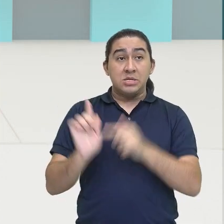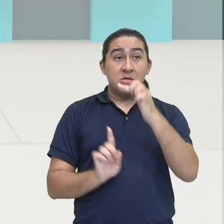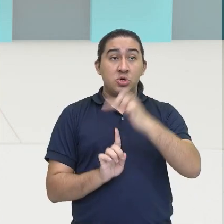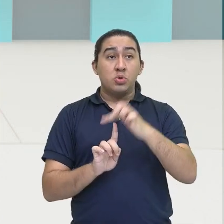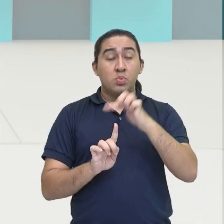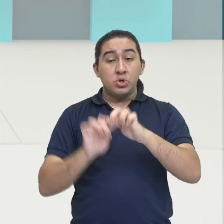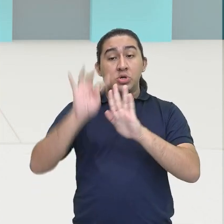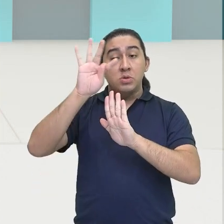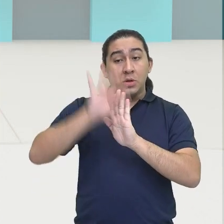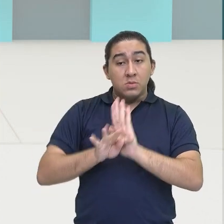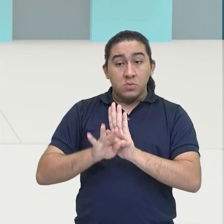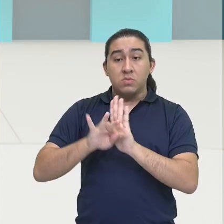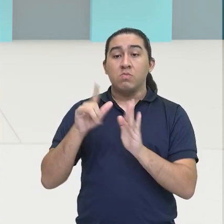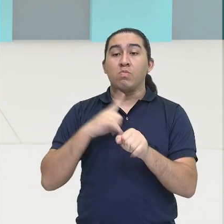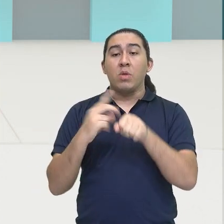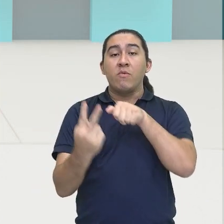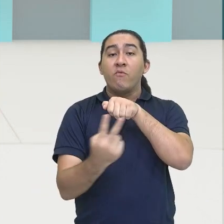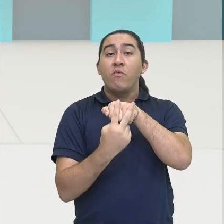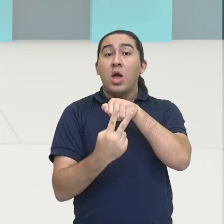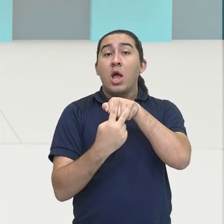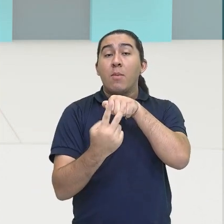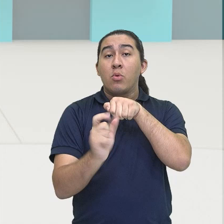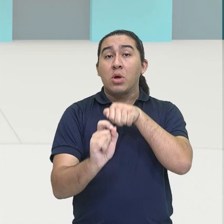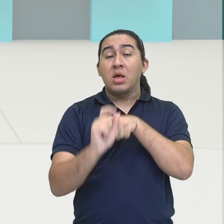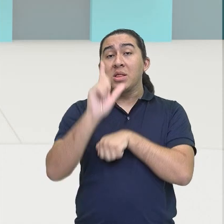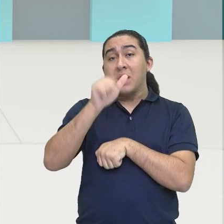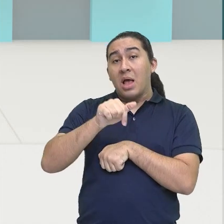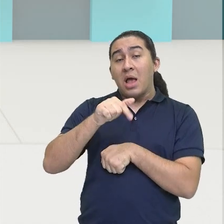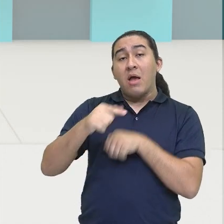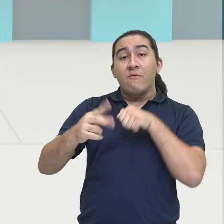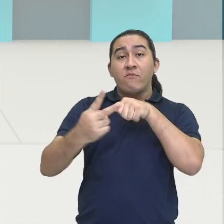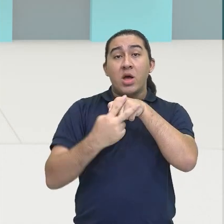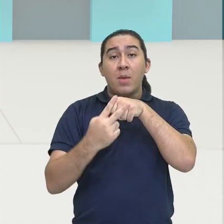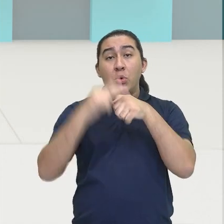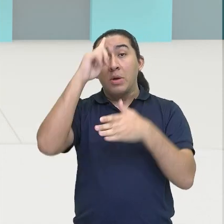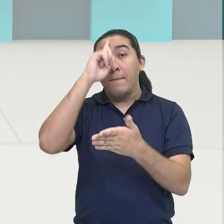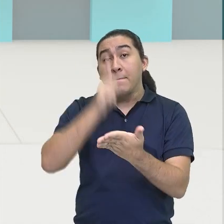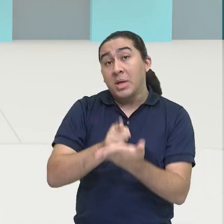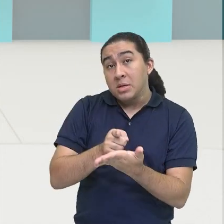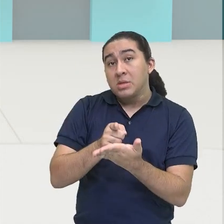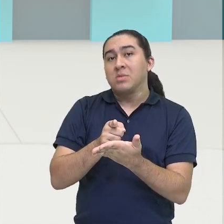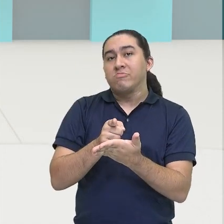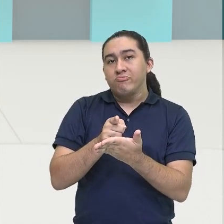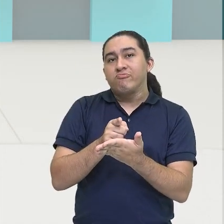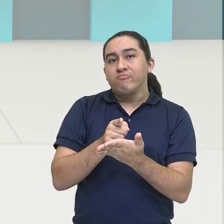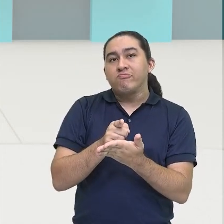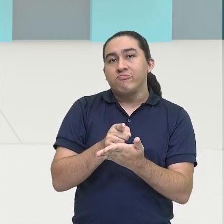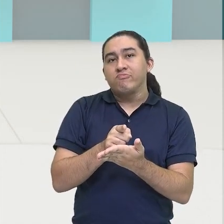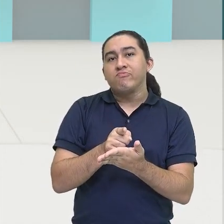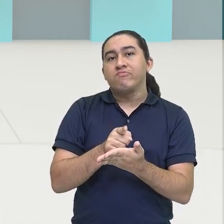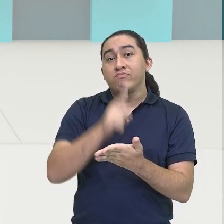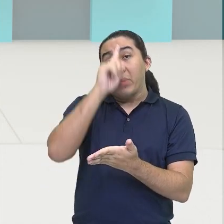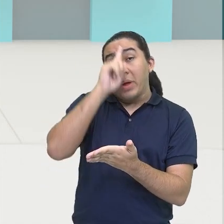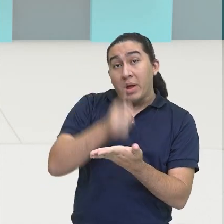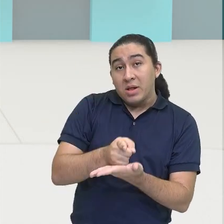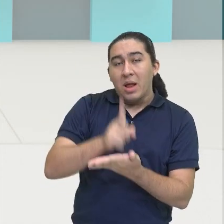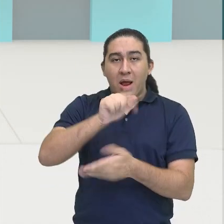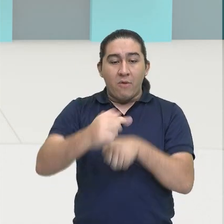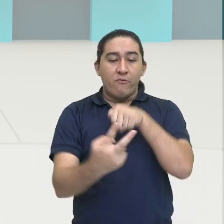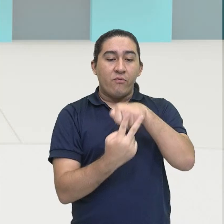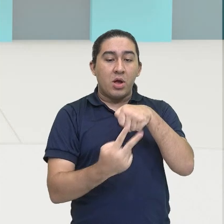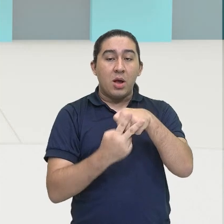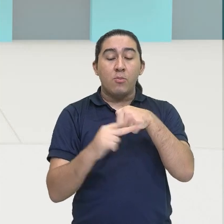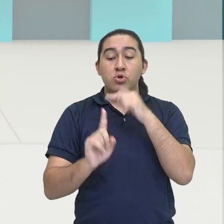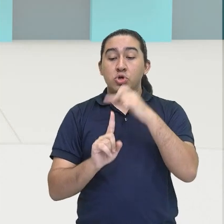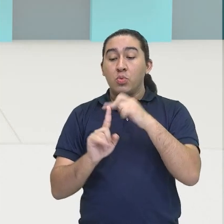há verbos no imperativo, que são verbos que indicam ordem de fato. O modo imperativo é o modo que